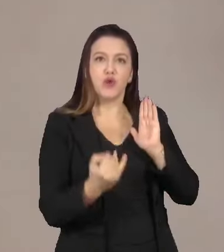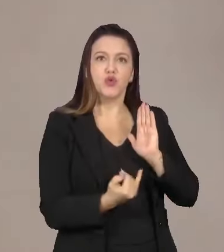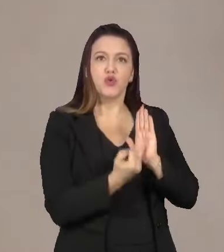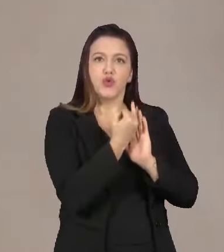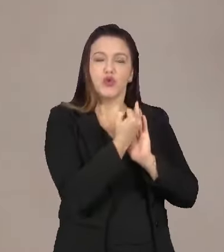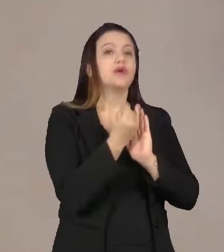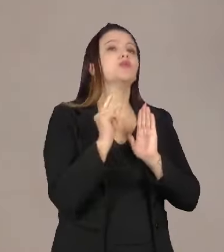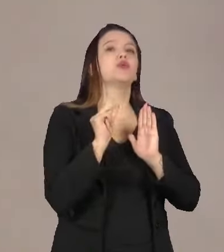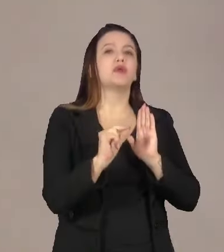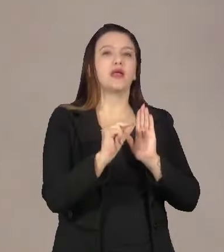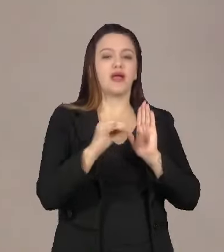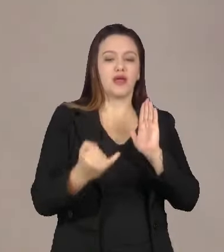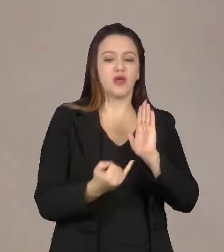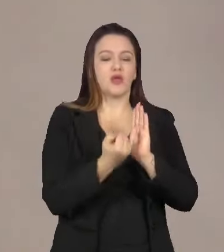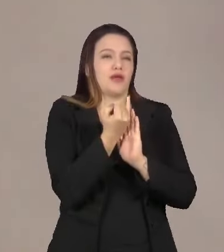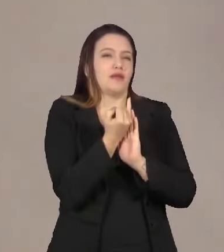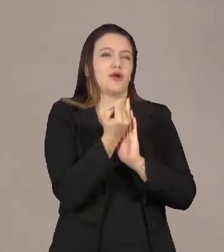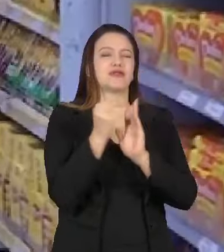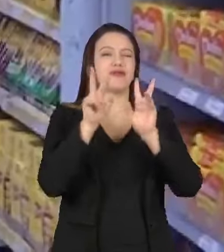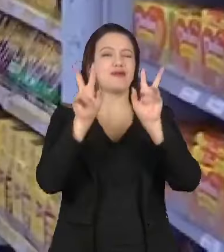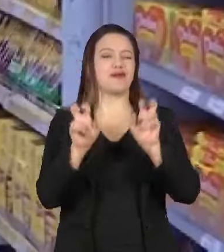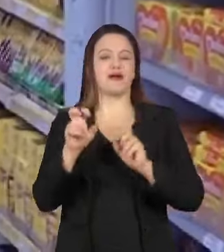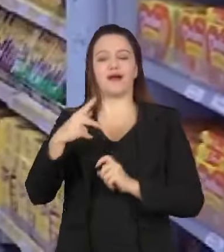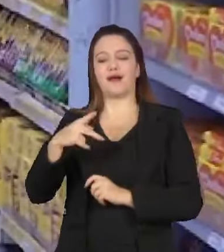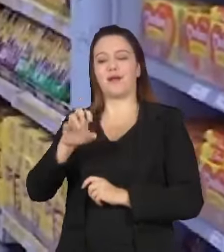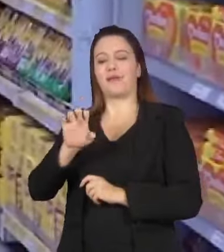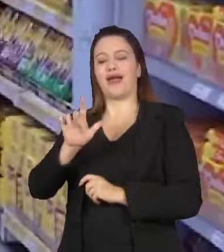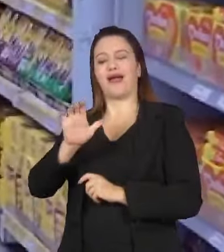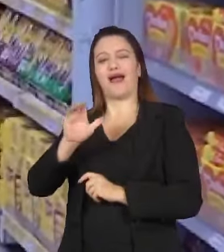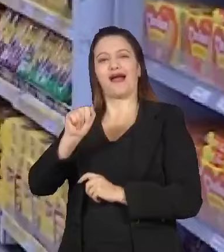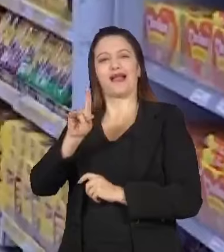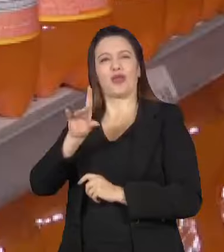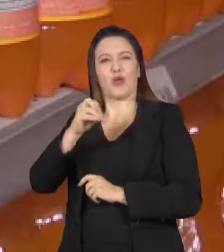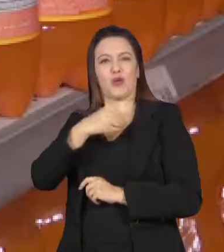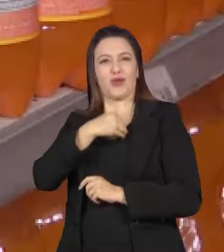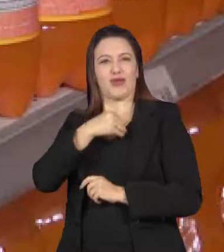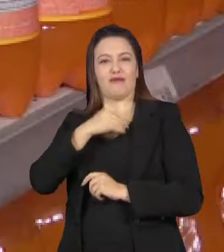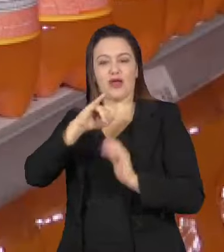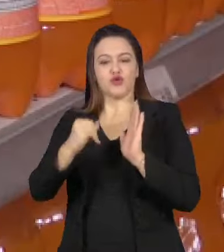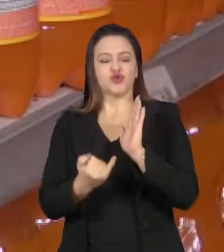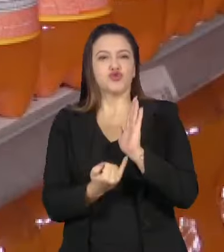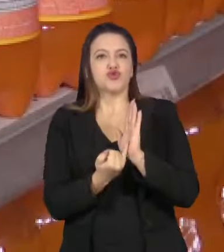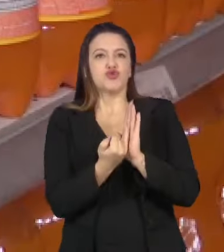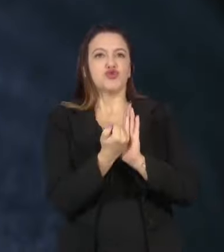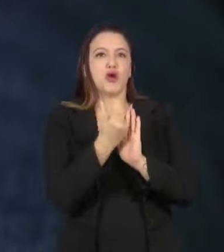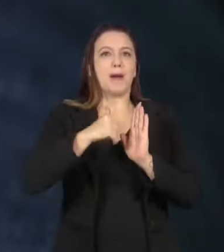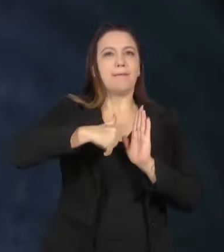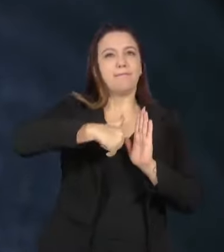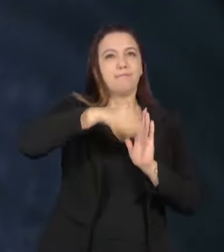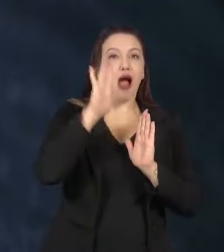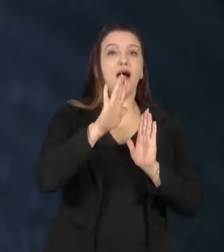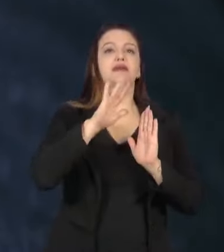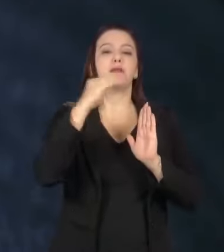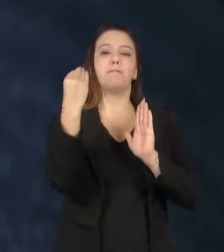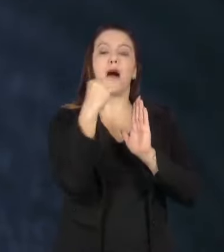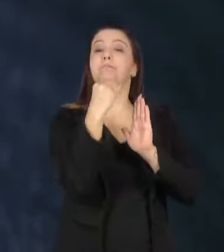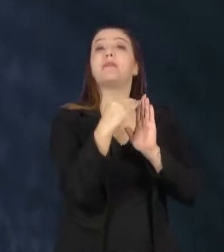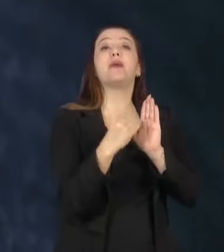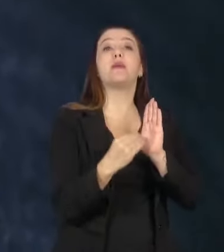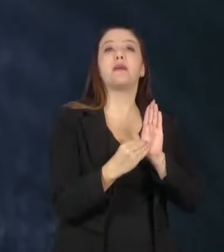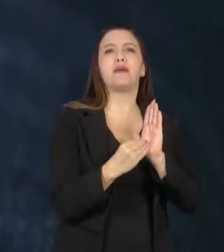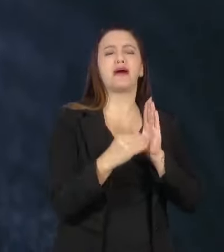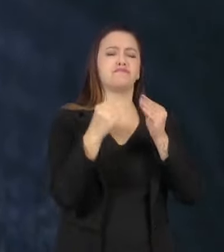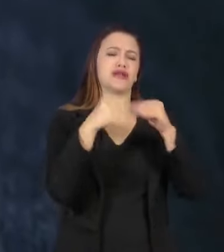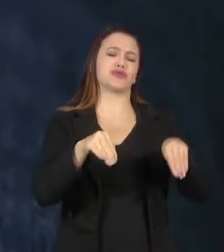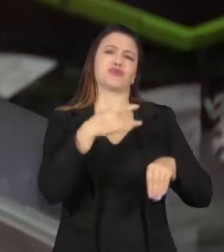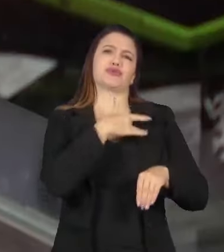o chamado imposto do pecado que terá alíquotas maiores e vai incidir sobre itens que fazem mal à saúde